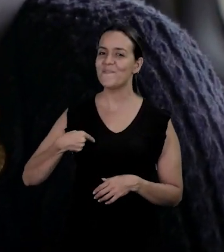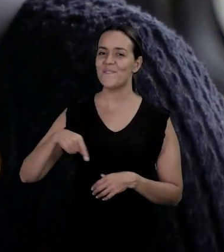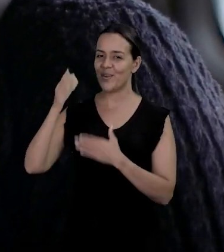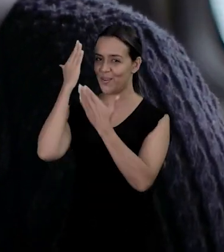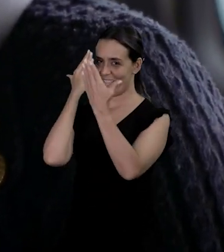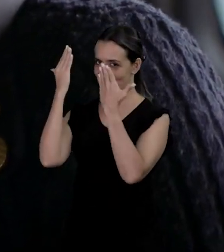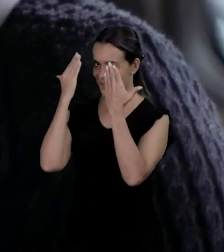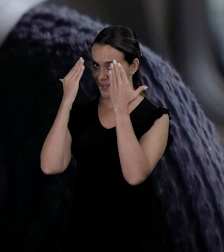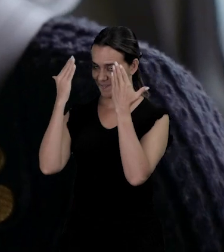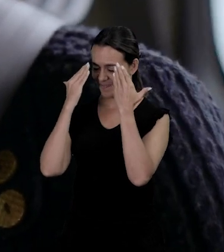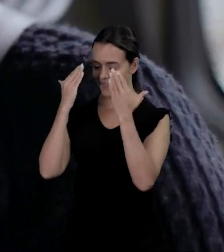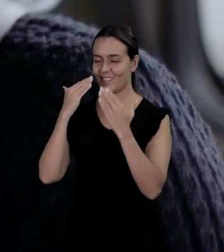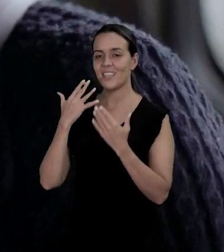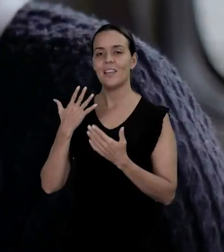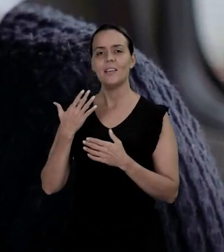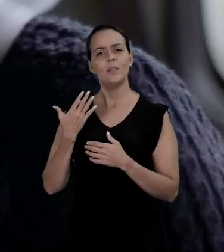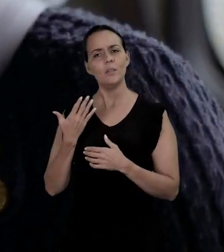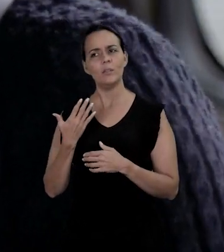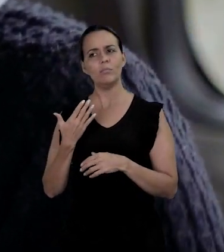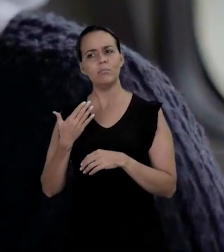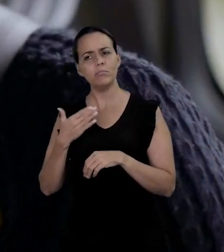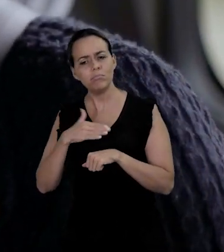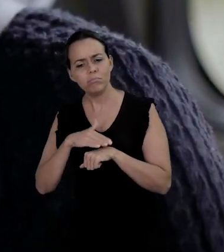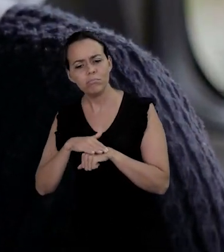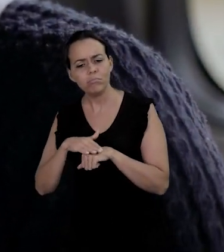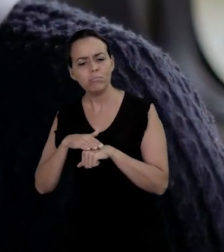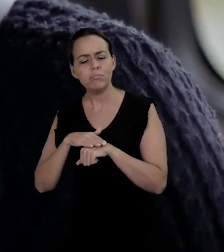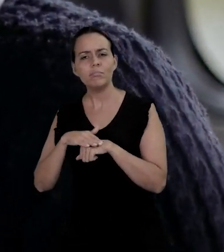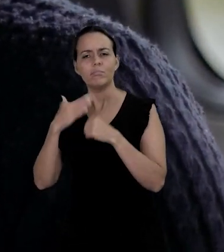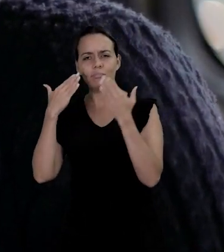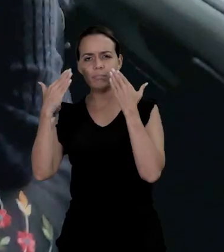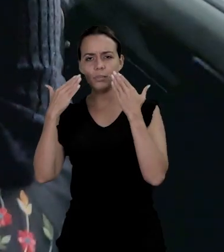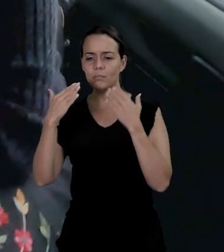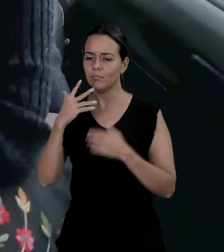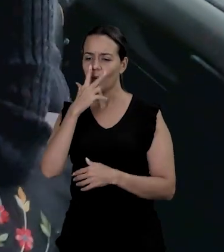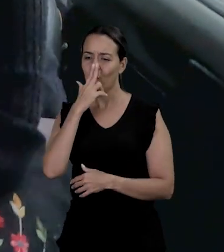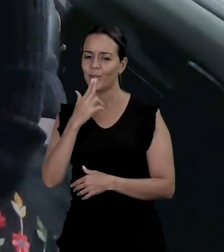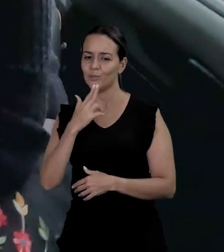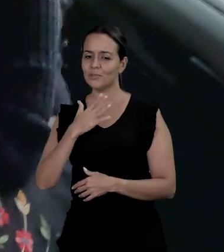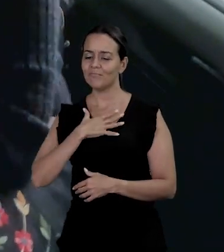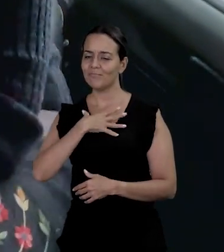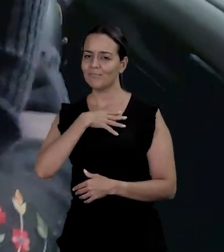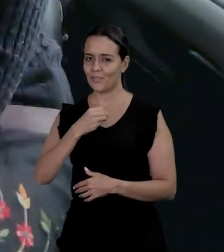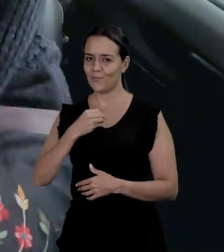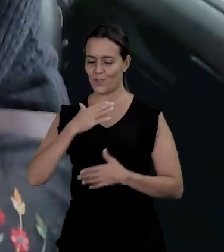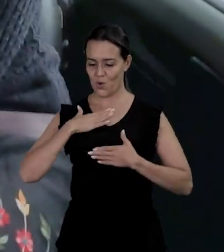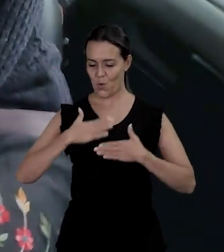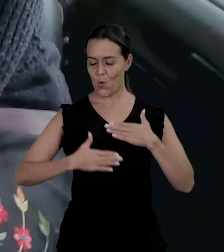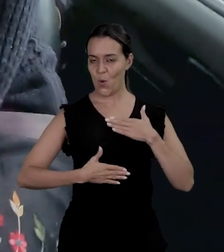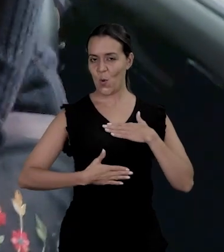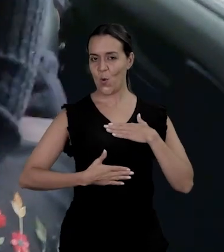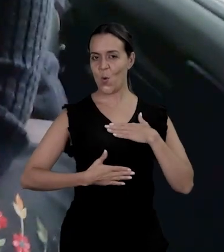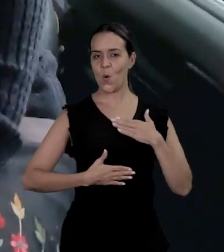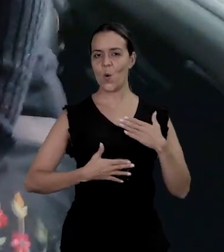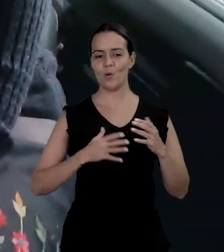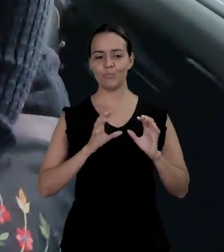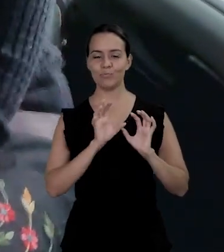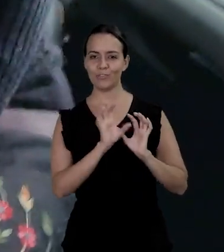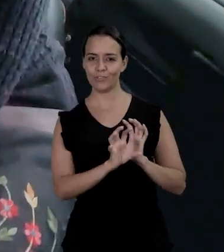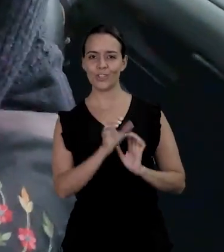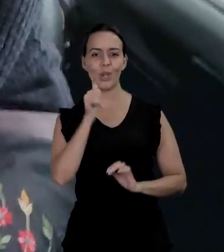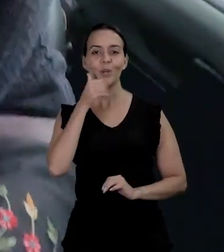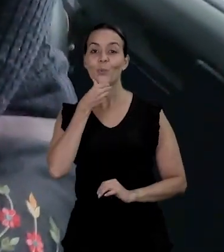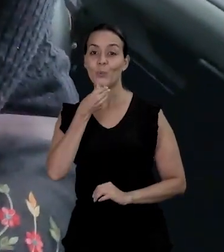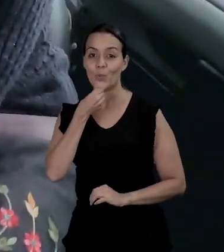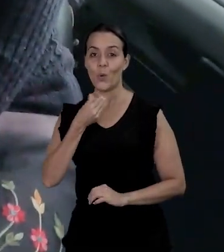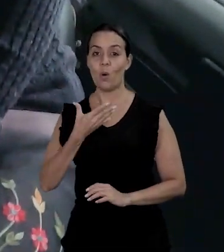isso. Daí aí eu voltei para terapia, comecei a trabalhar, né, talvez o meu filho não esteja feliz nesse corpo, nesse sexo que